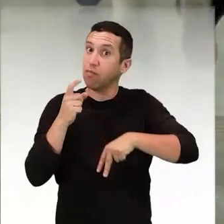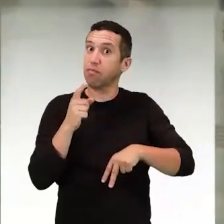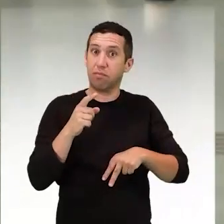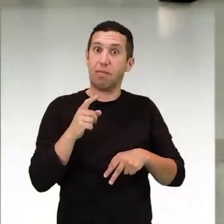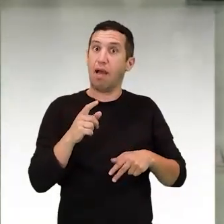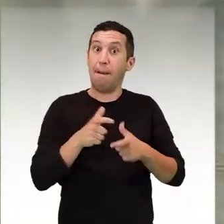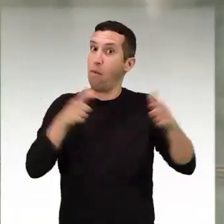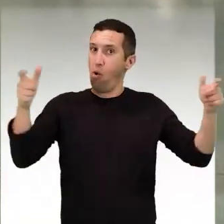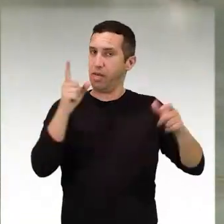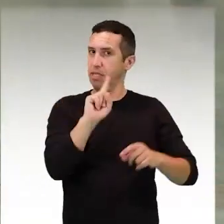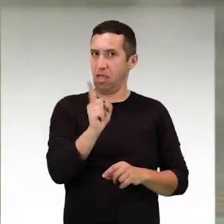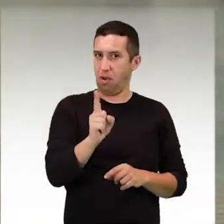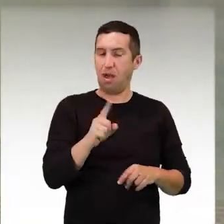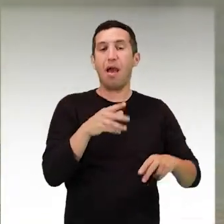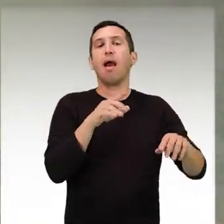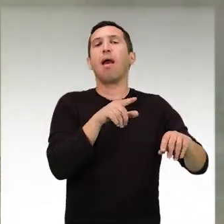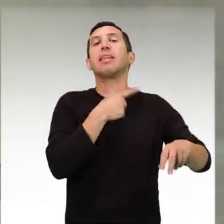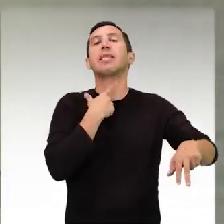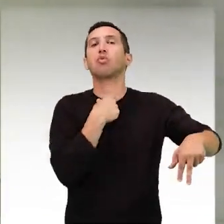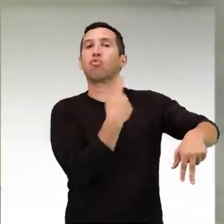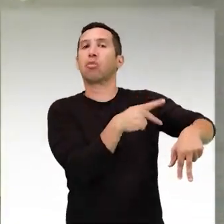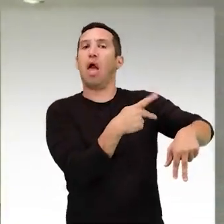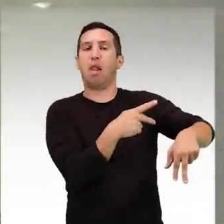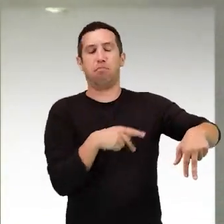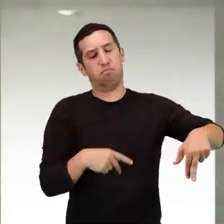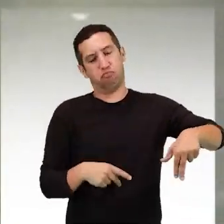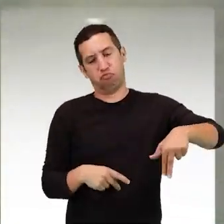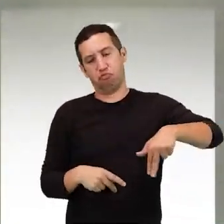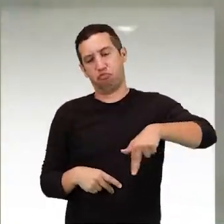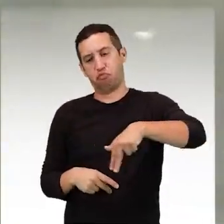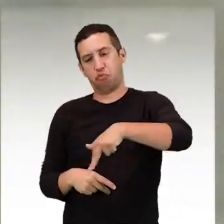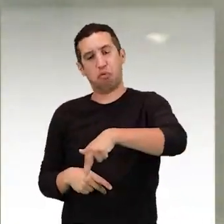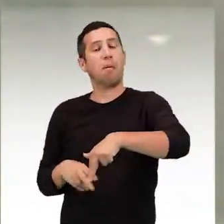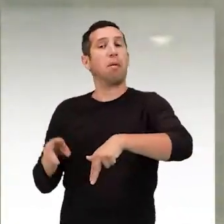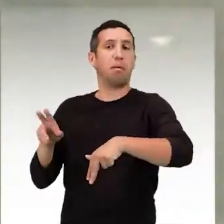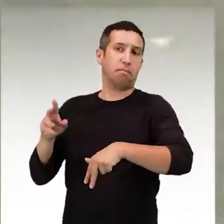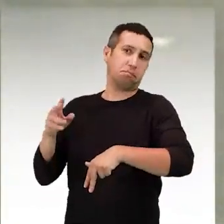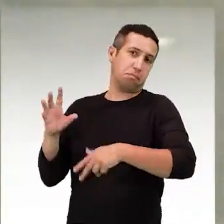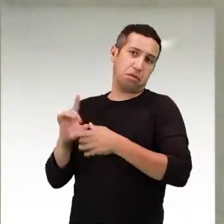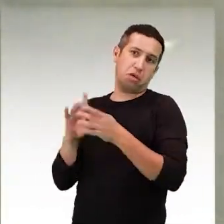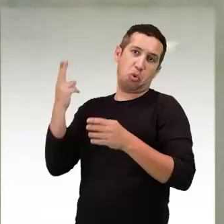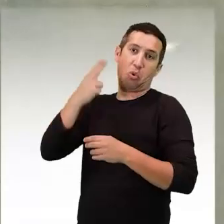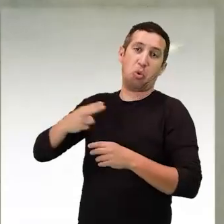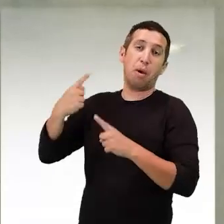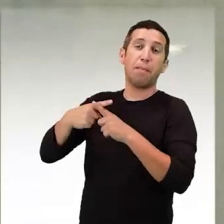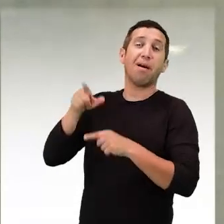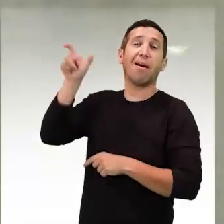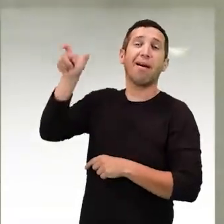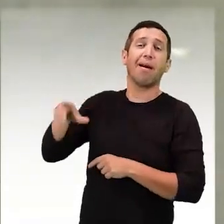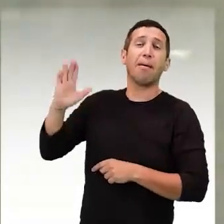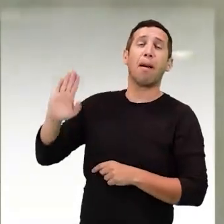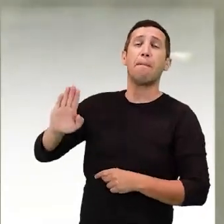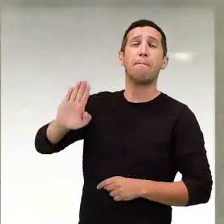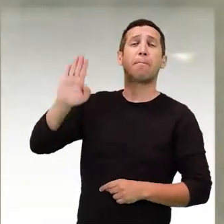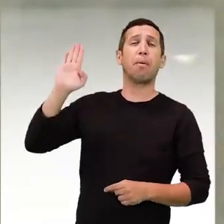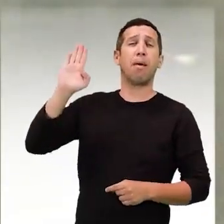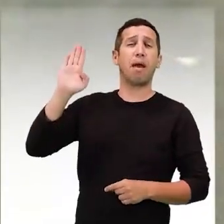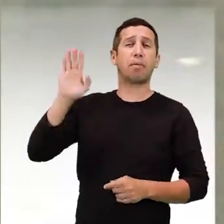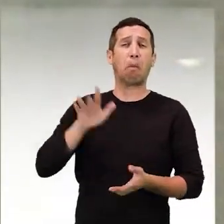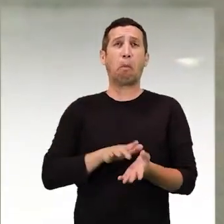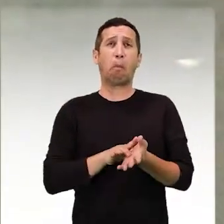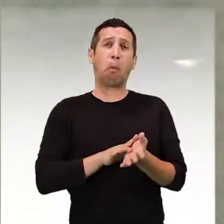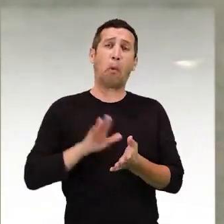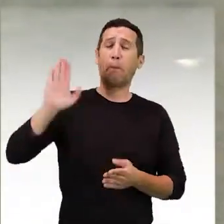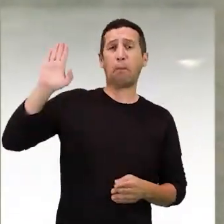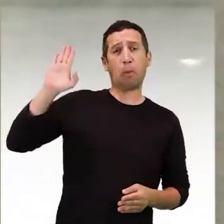levadas à força. Quase sempre chegam por conta própria aos locais onde serão exploradas, atraídas por uma promessa que